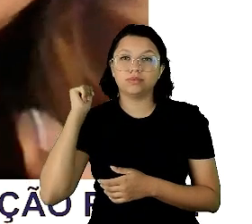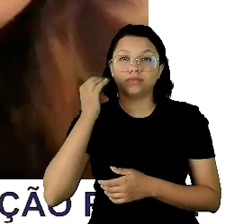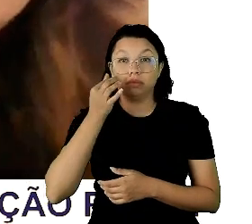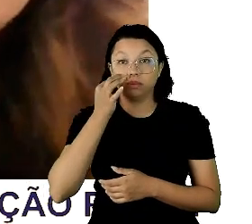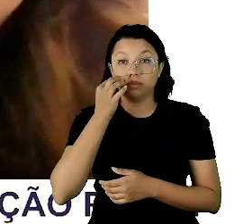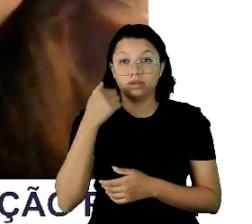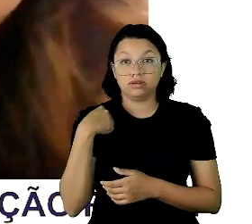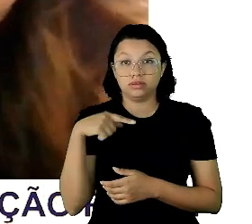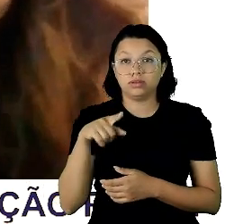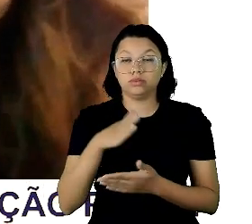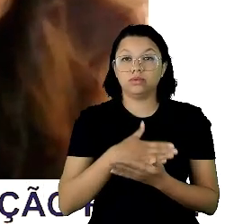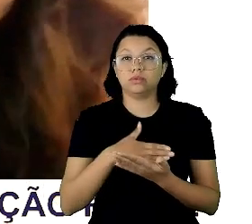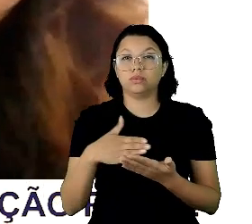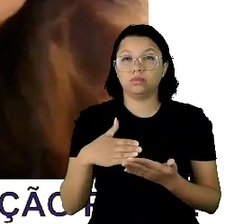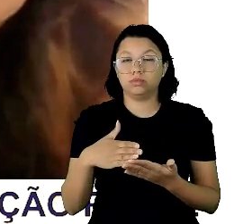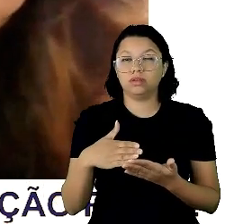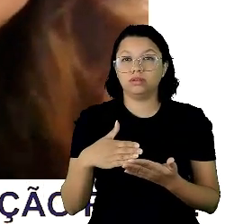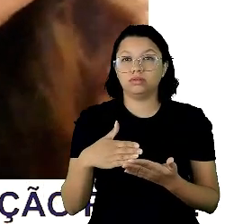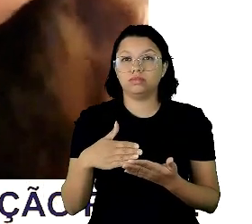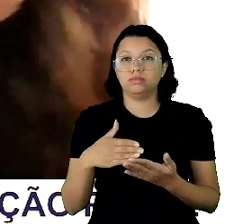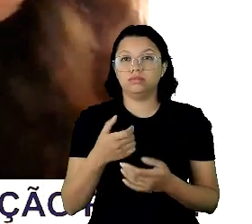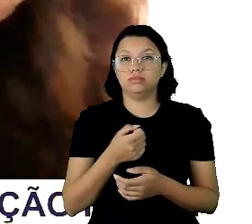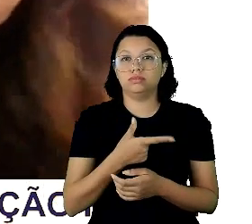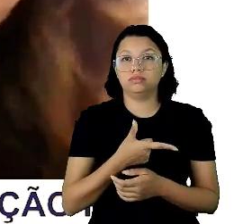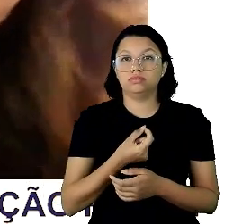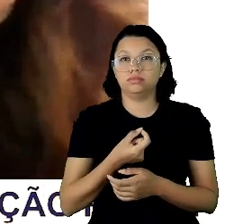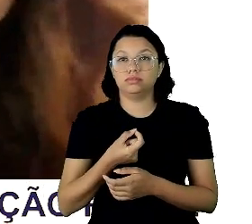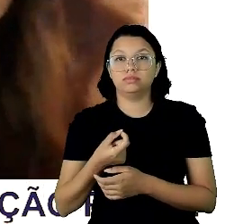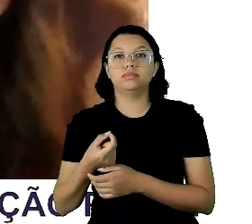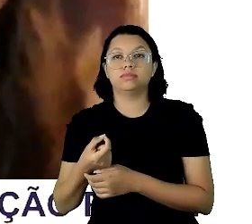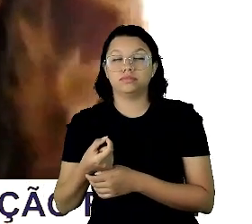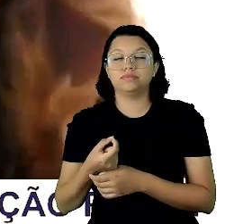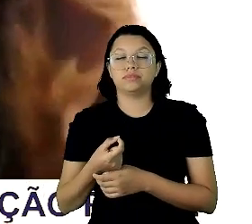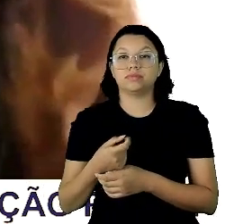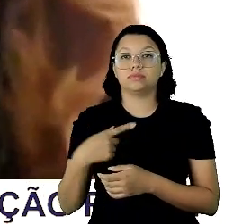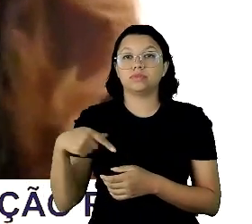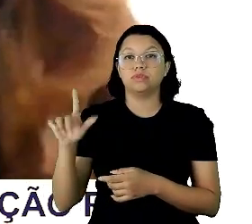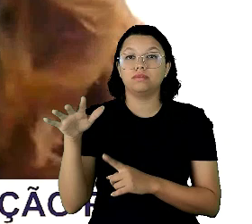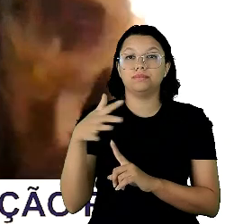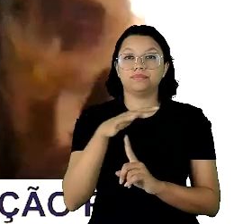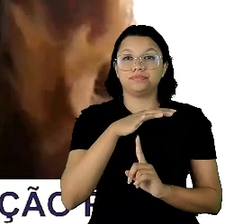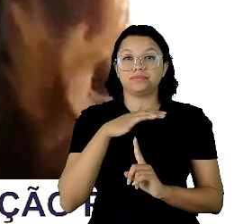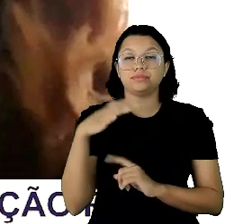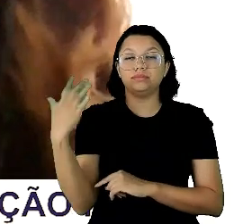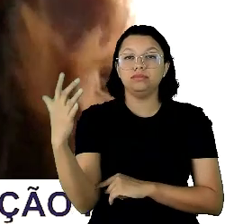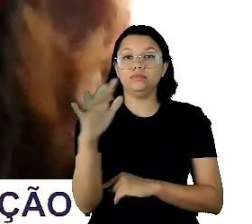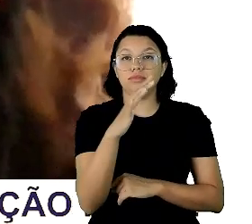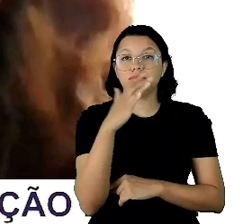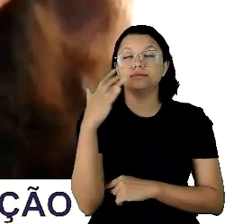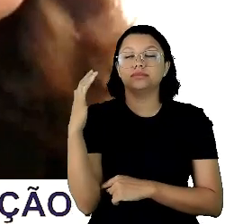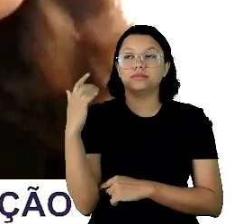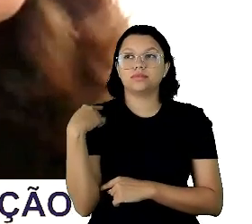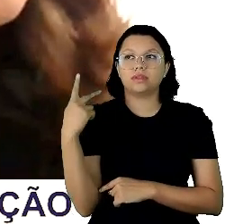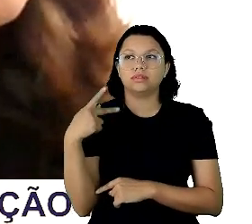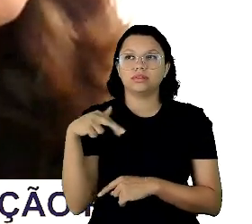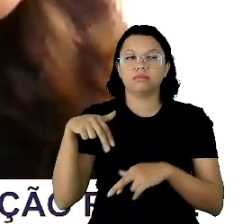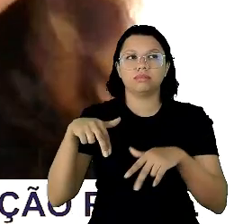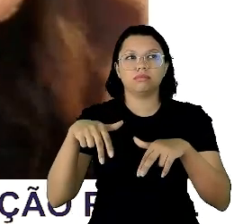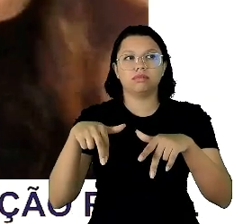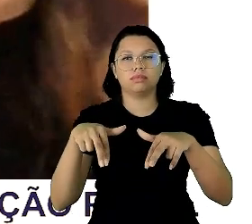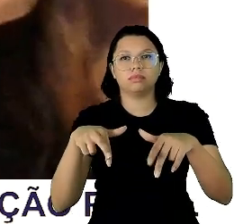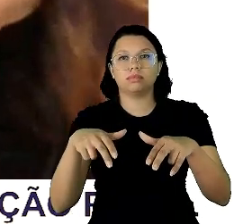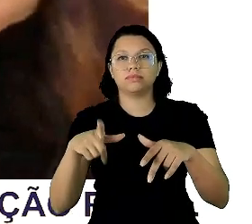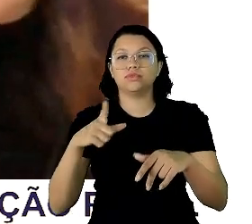começo dos anos 2000. Eu fui com a minha mãe no Parque da Aclimação, a gente estava caminhando, e aí tinha uns jardineiros